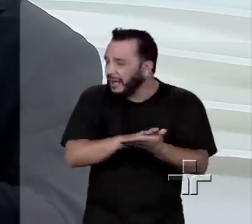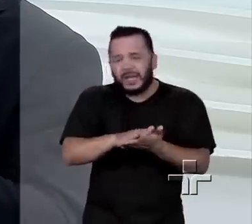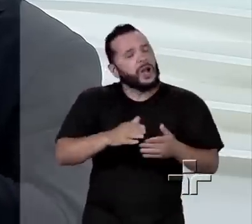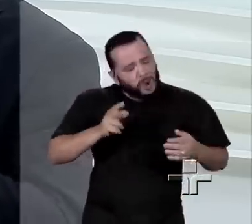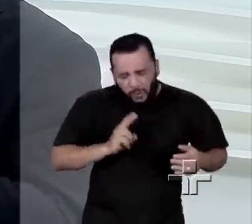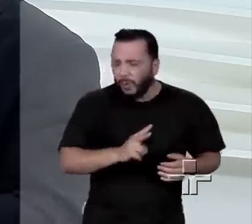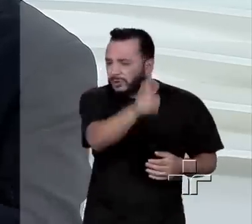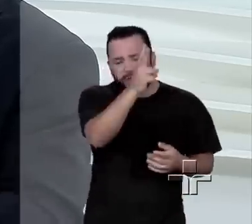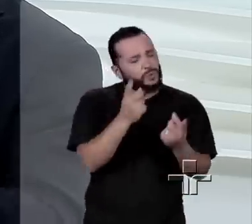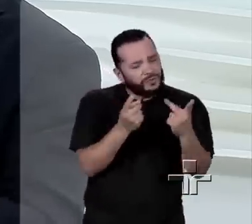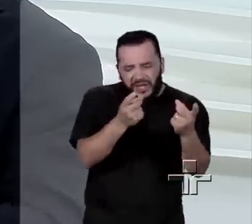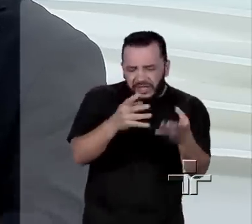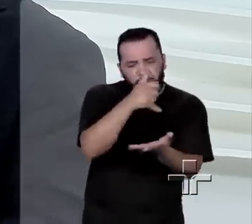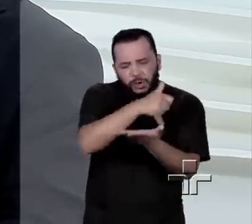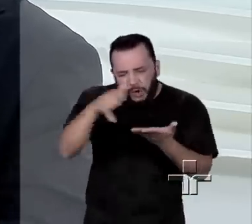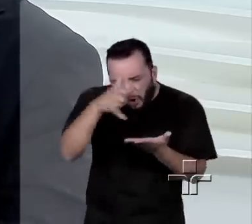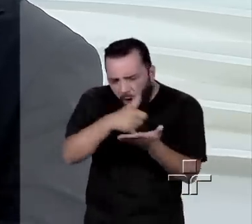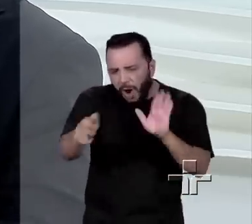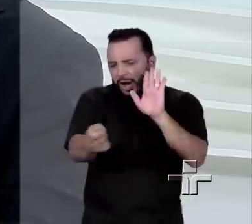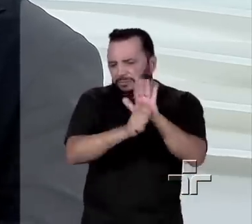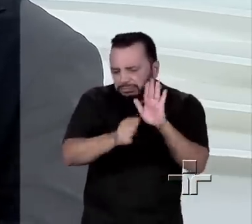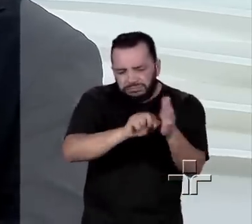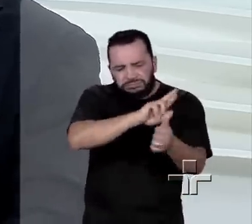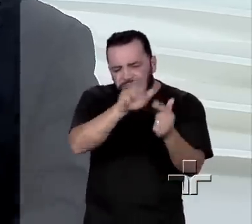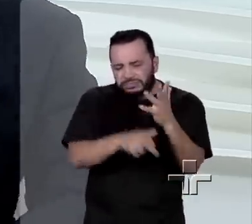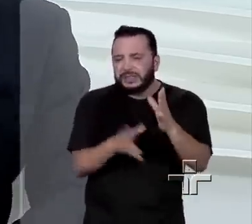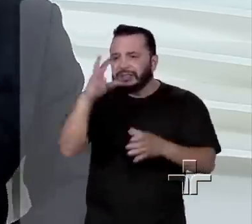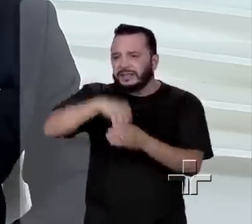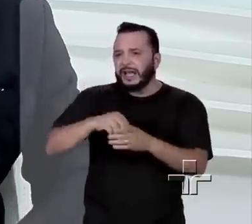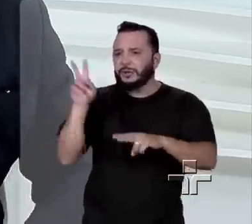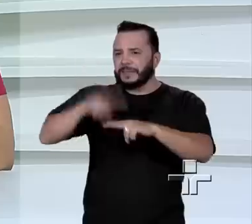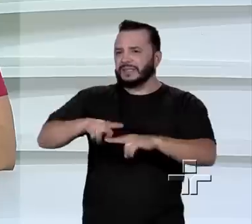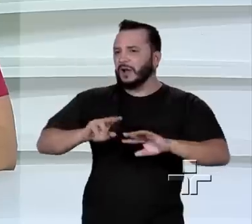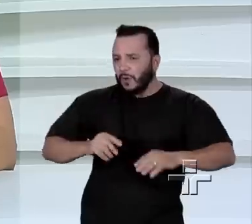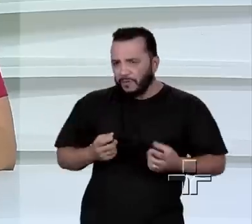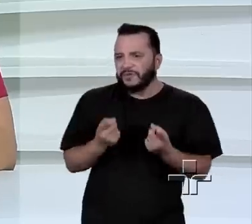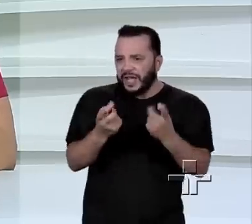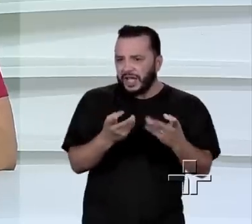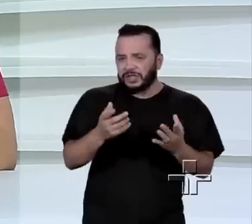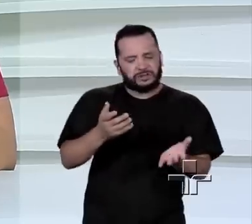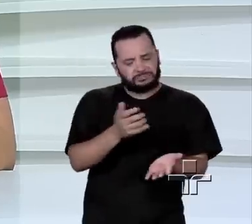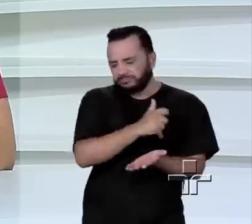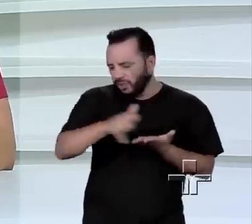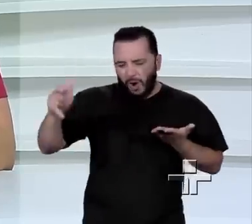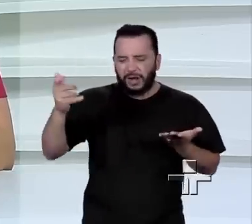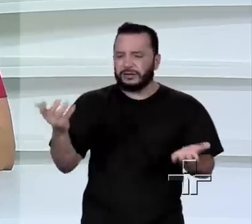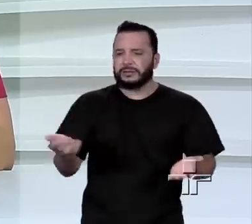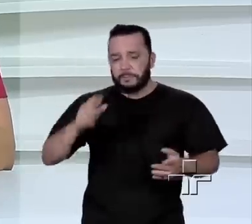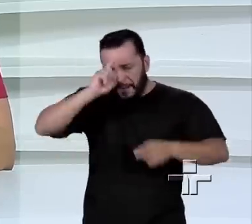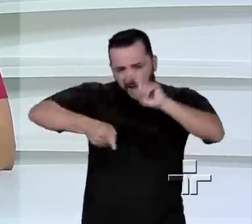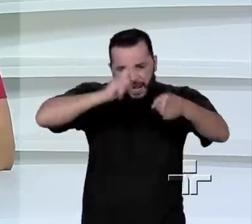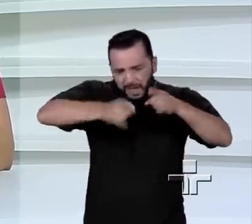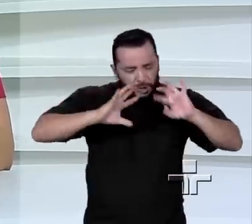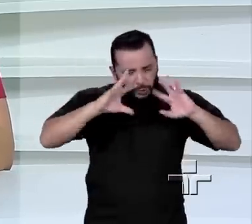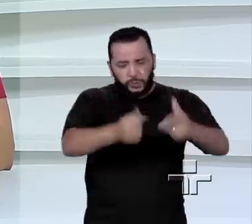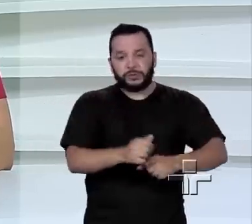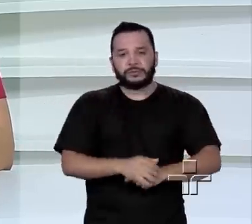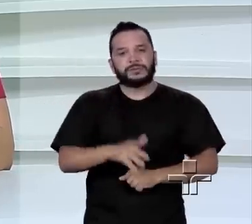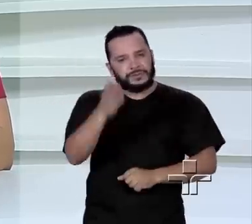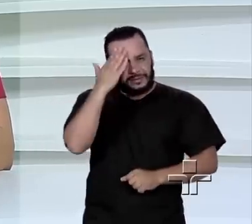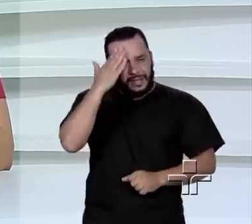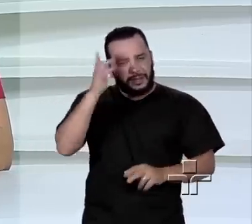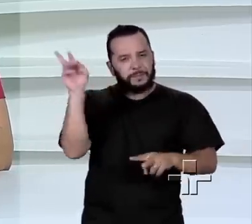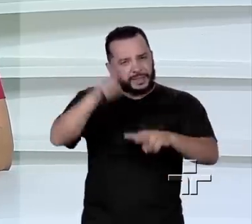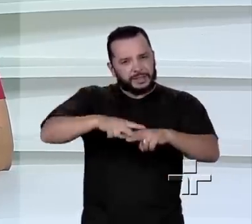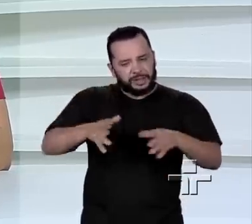drogas no nosso país de dentro dos presídios. Senador. Agora, senadora, a condição dos presídios é precária e a gente teve situações em que o